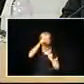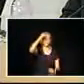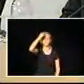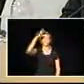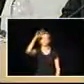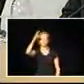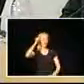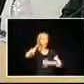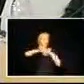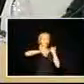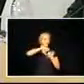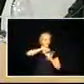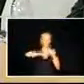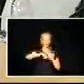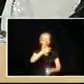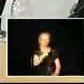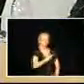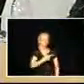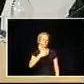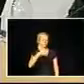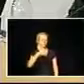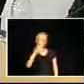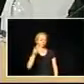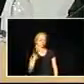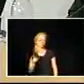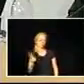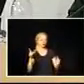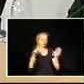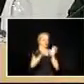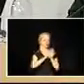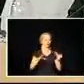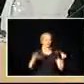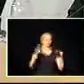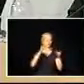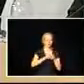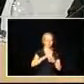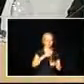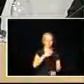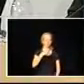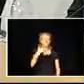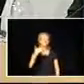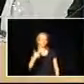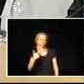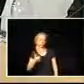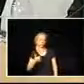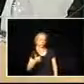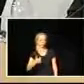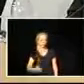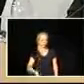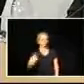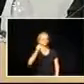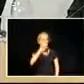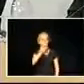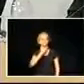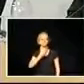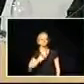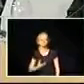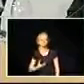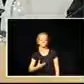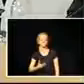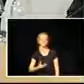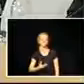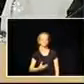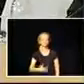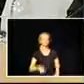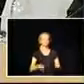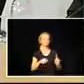à lei complementar, número 236, de 21 de dezembro de 2010, da outras providências. Artigo